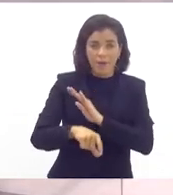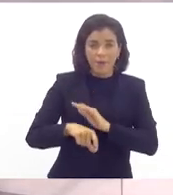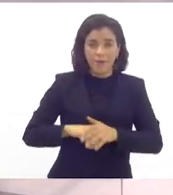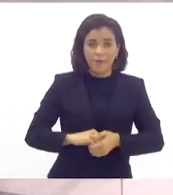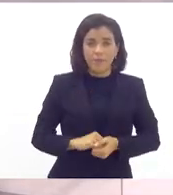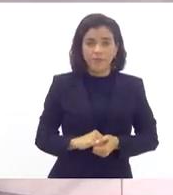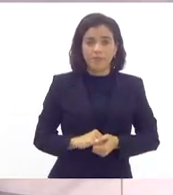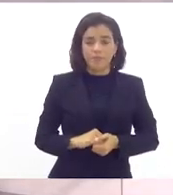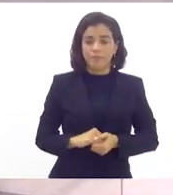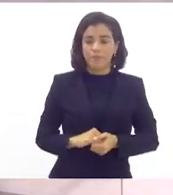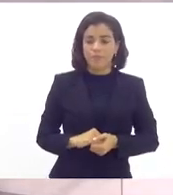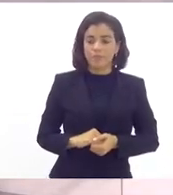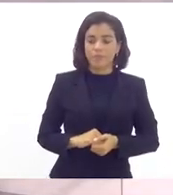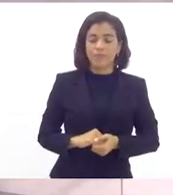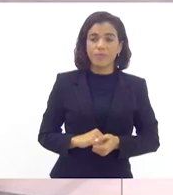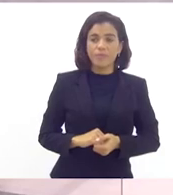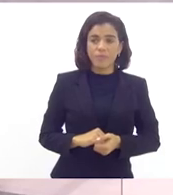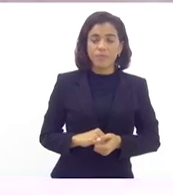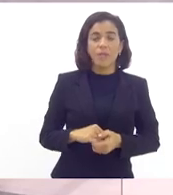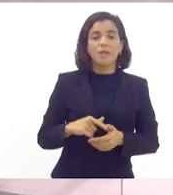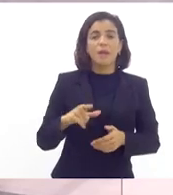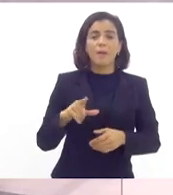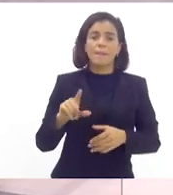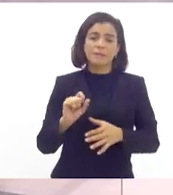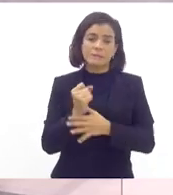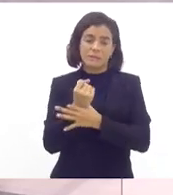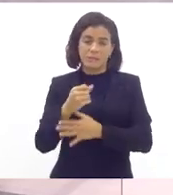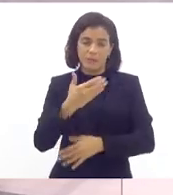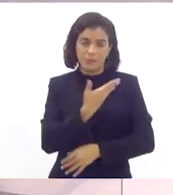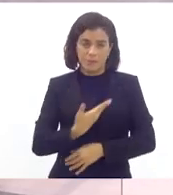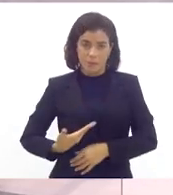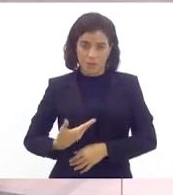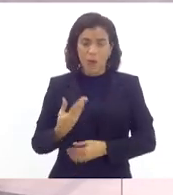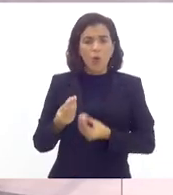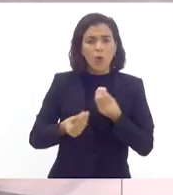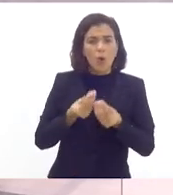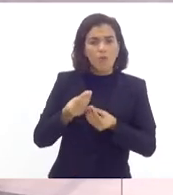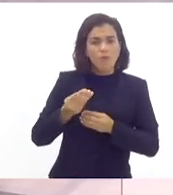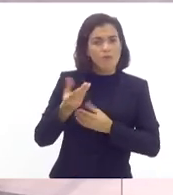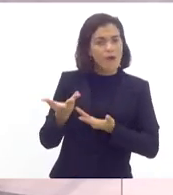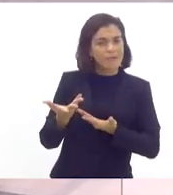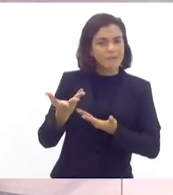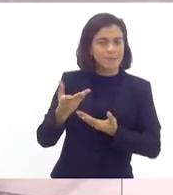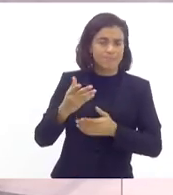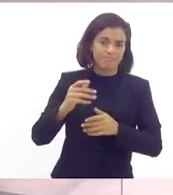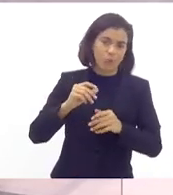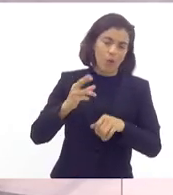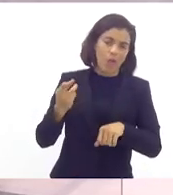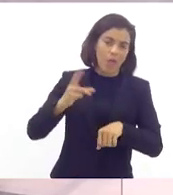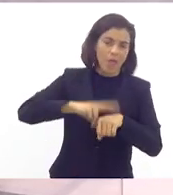sofrendo com a parte de segurança pública, como isso vai ser tratado com a reforma tributária?